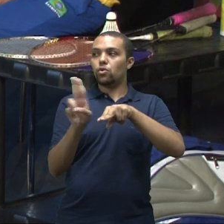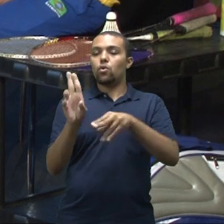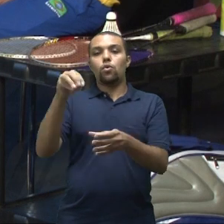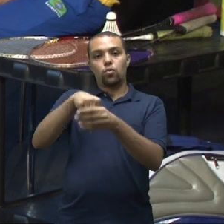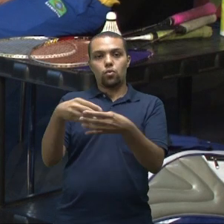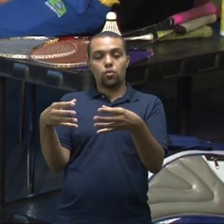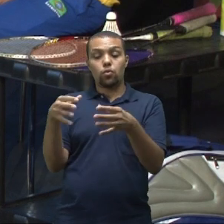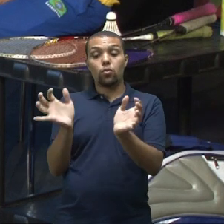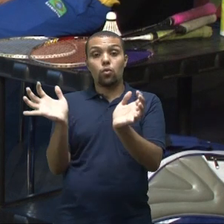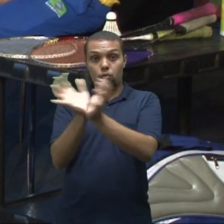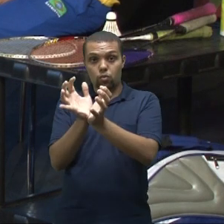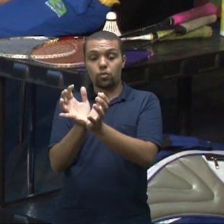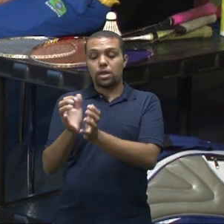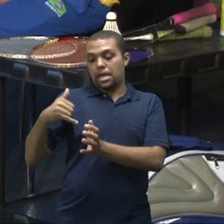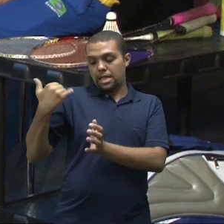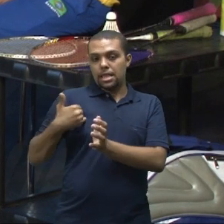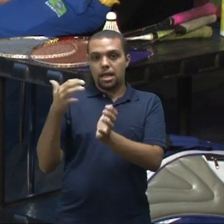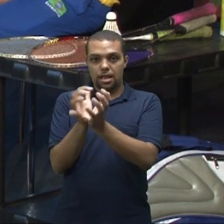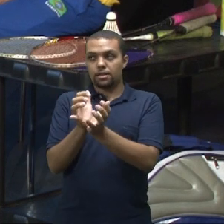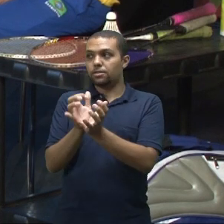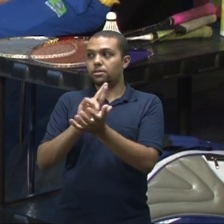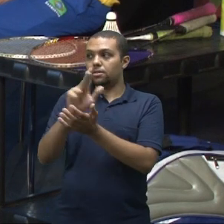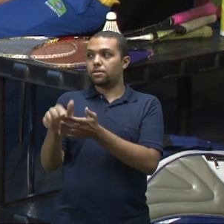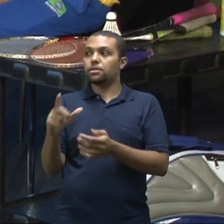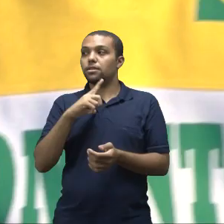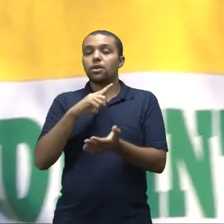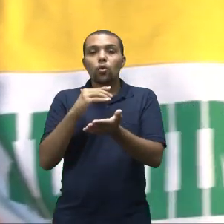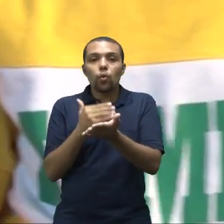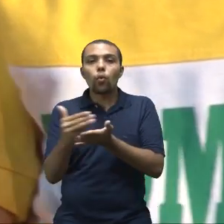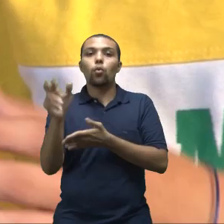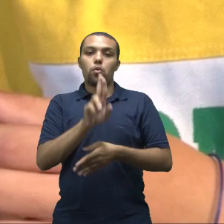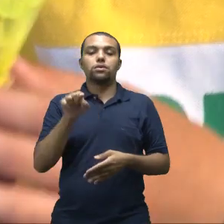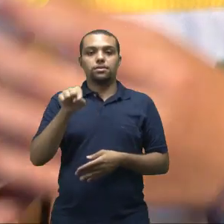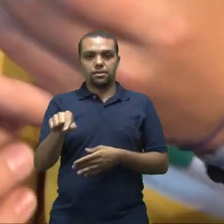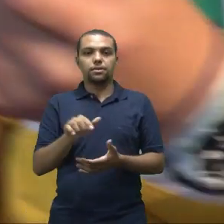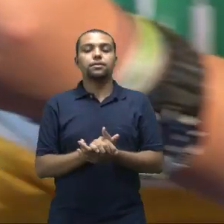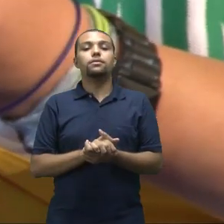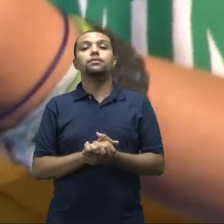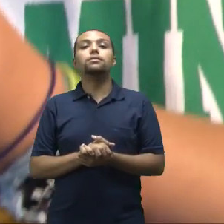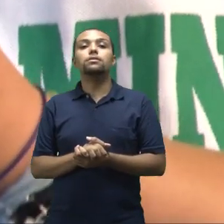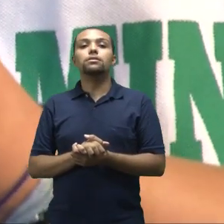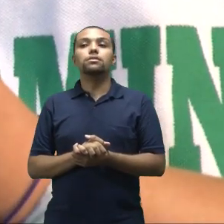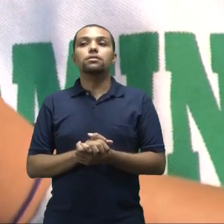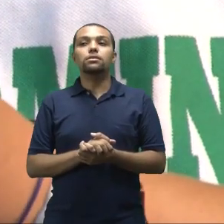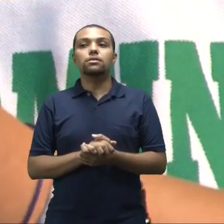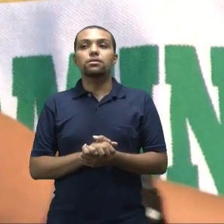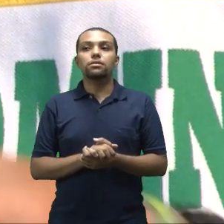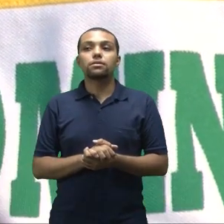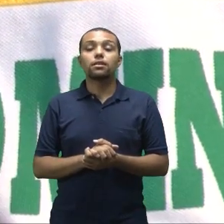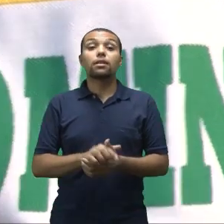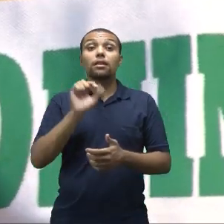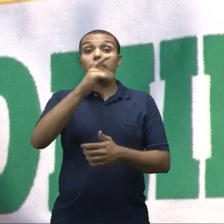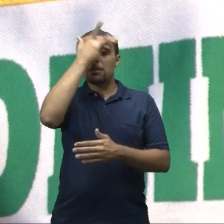usada nas categorias de por idade e mais iniciantes, né? Usam essa.